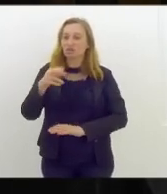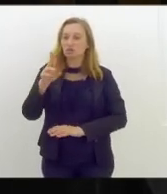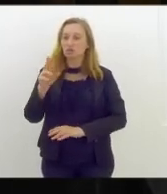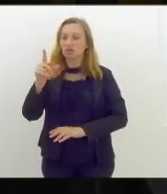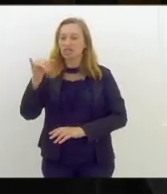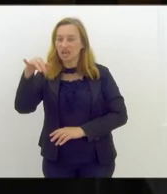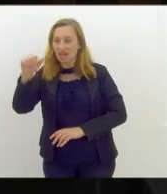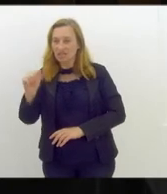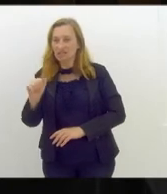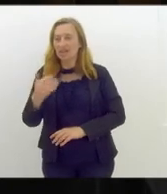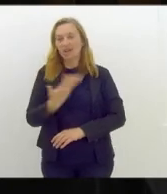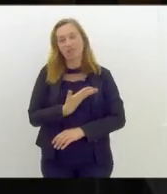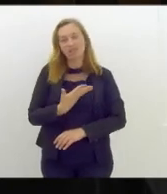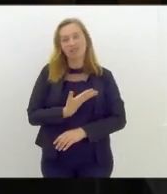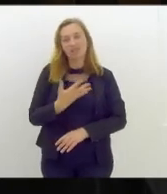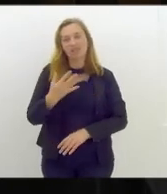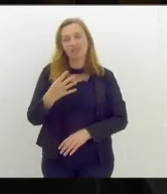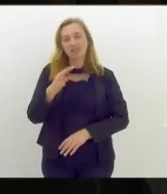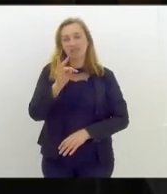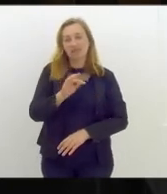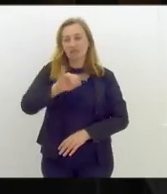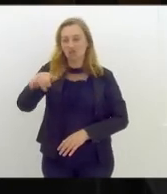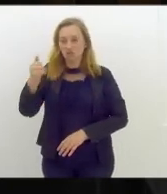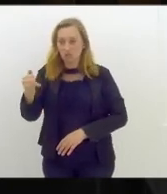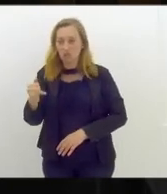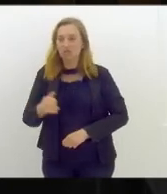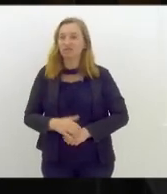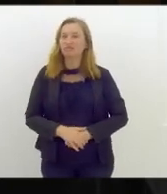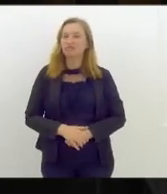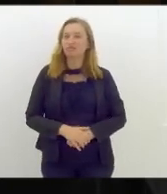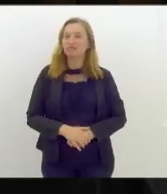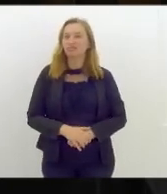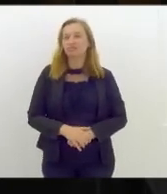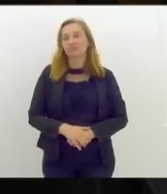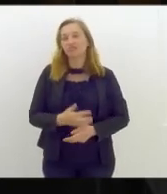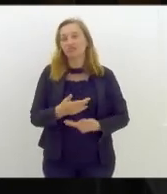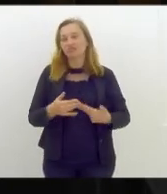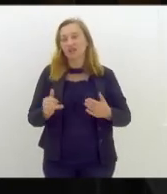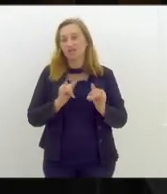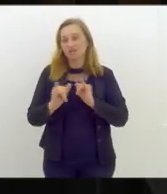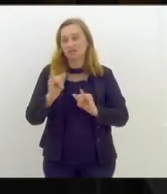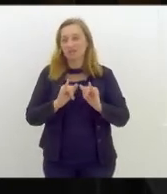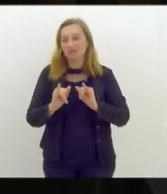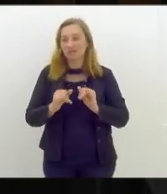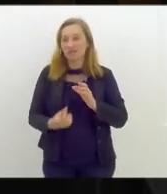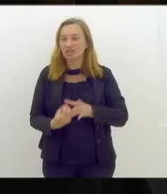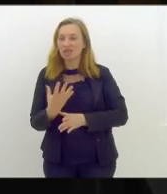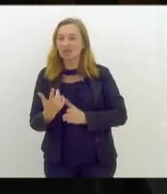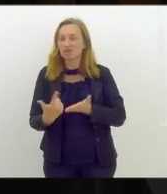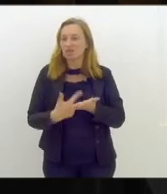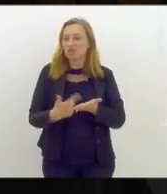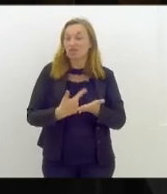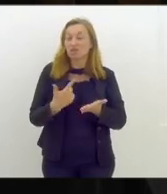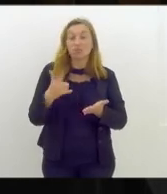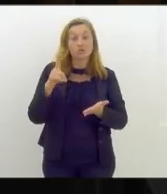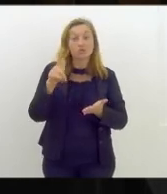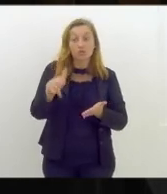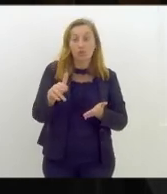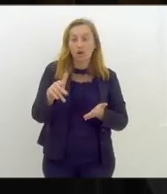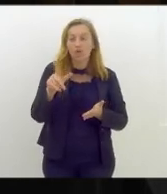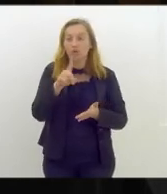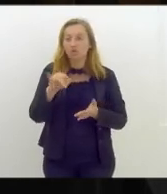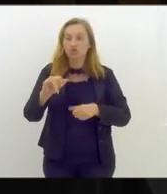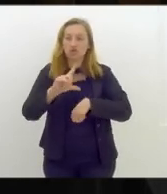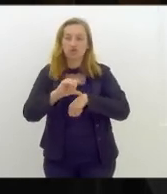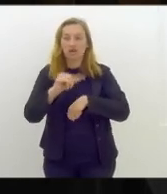minha colega do TJ. Eliana Cruz foi anunciada, não pôde vir, porque ela está lançando um livro hoje, no mesmo dia, no mesmo horário. E ela